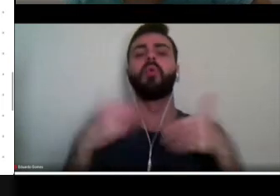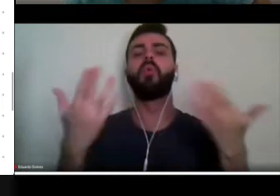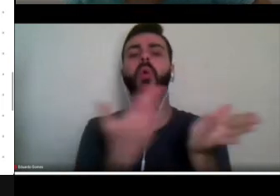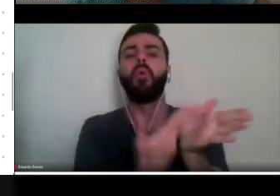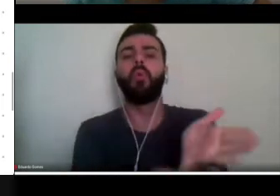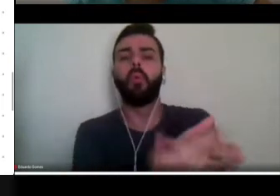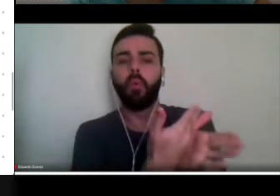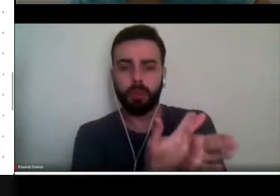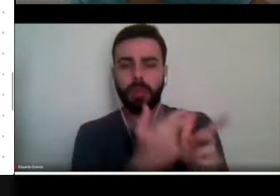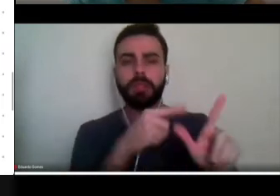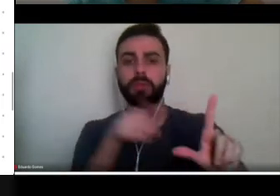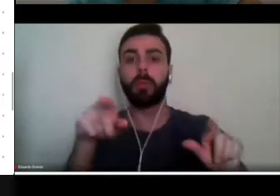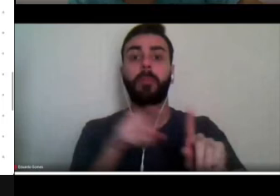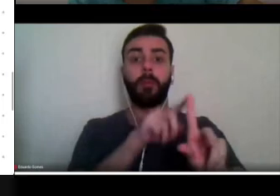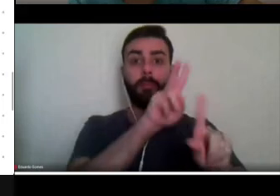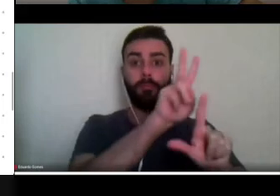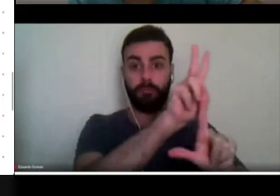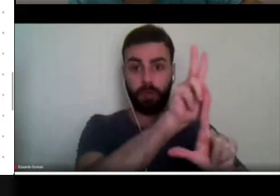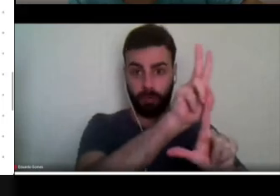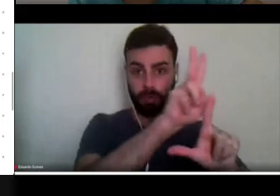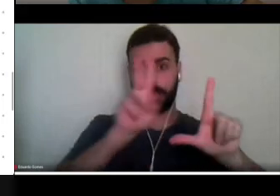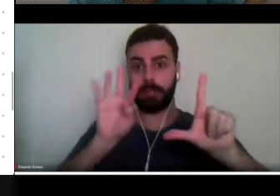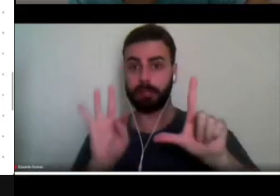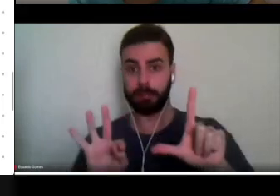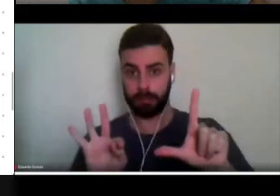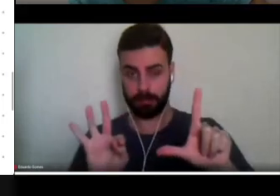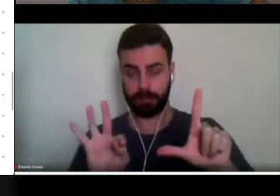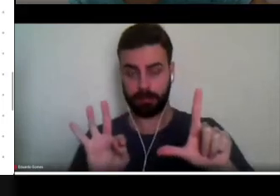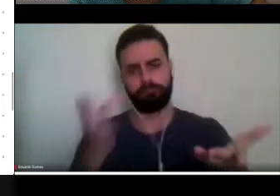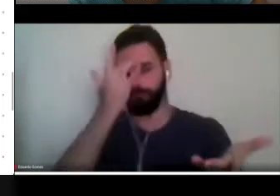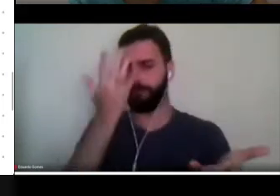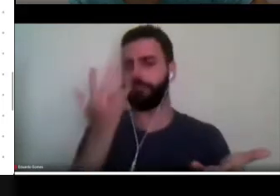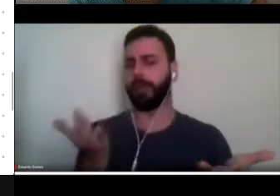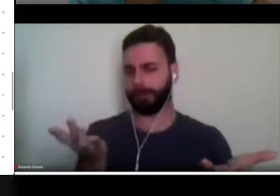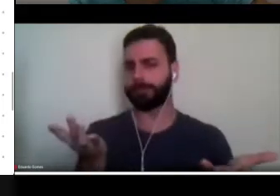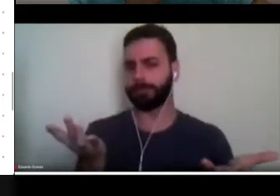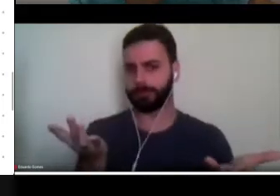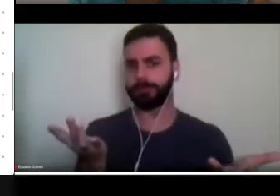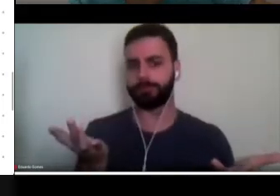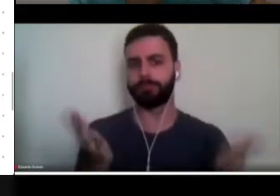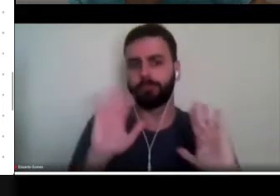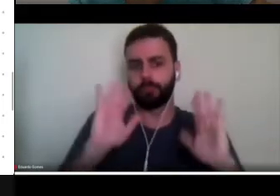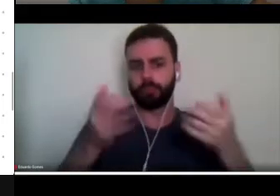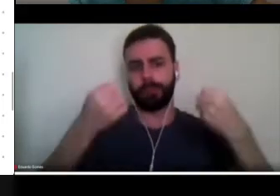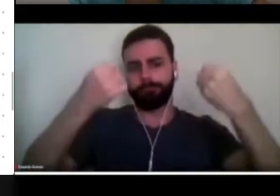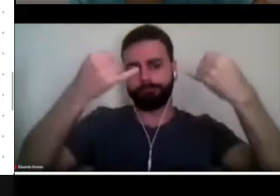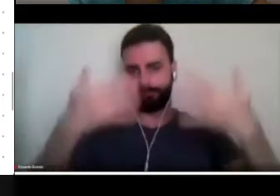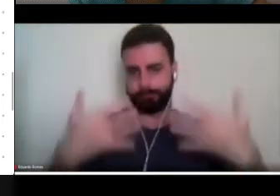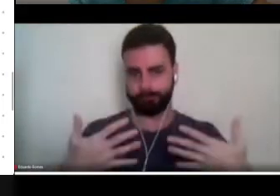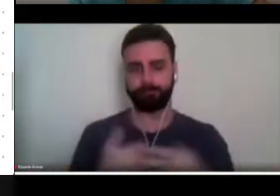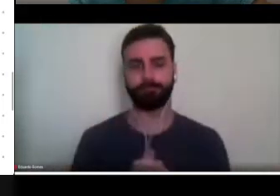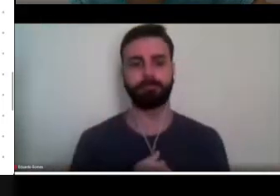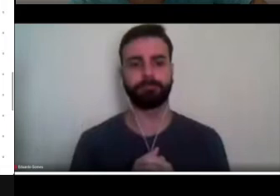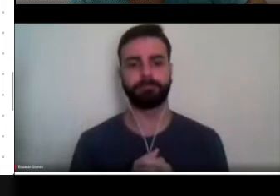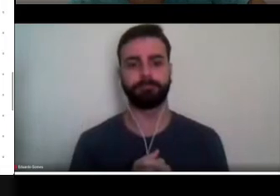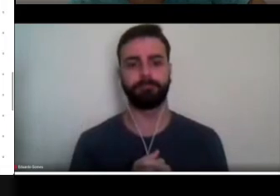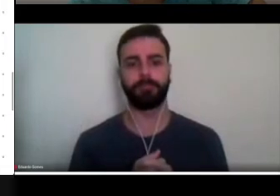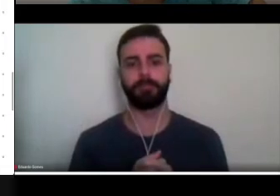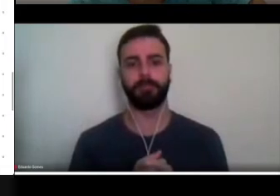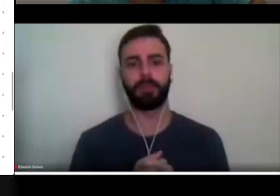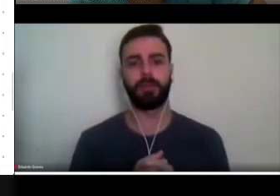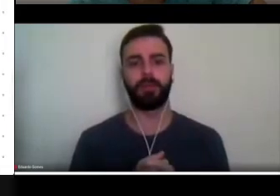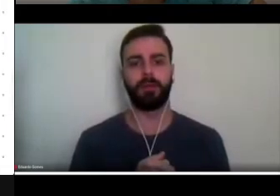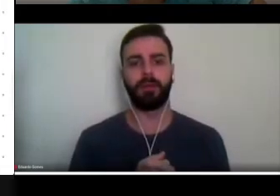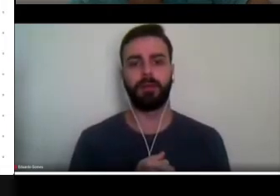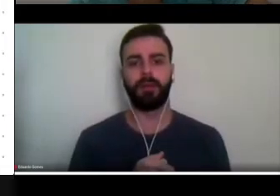gente já discutiu aqui, né, fazendo essa análise aqui, eu tenho aqui o tempo, isso aqui é a velocidade, o carro